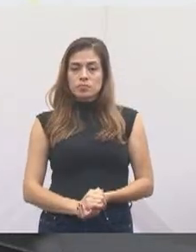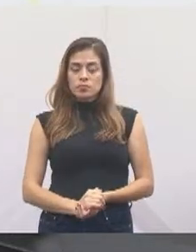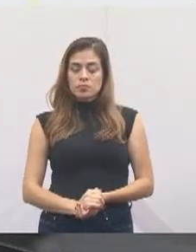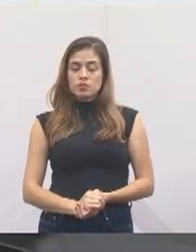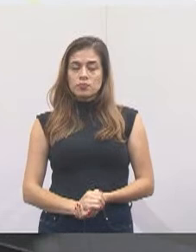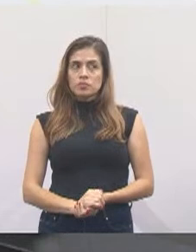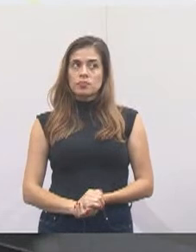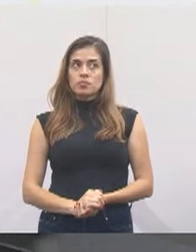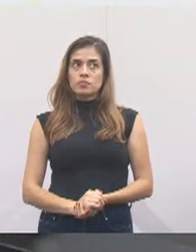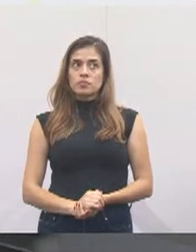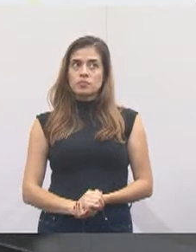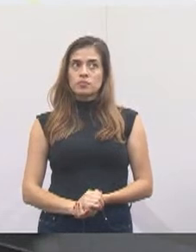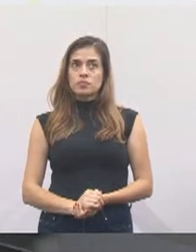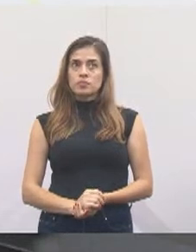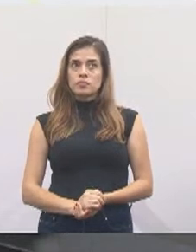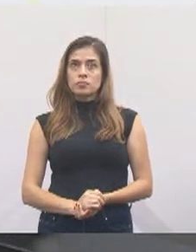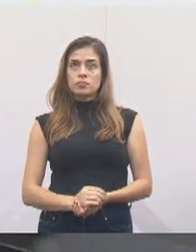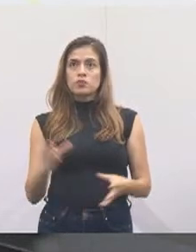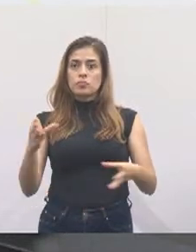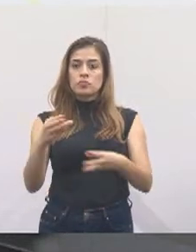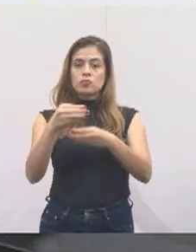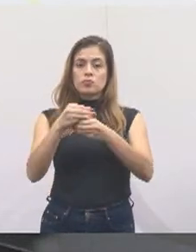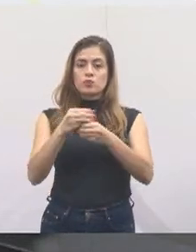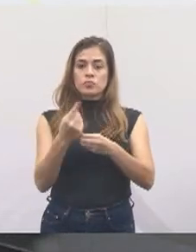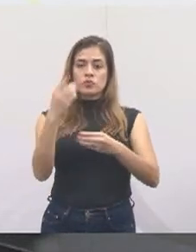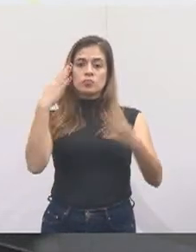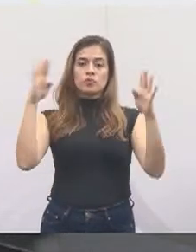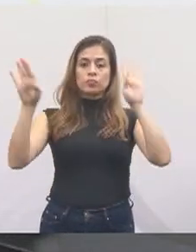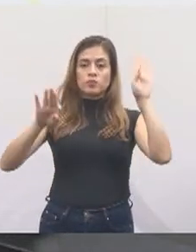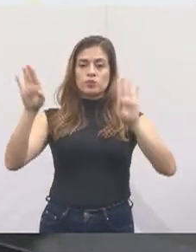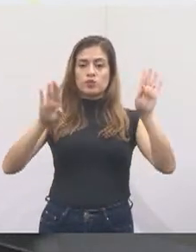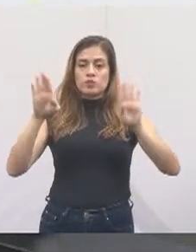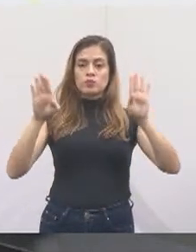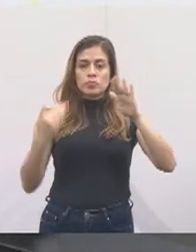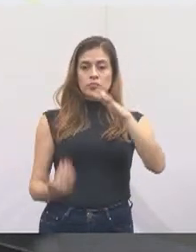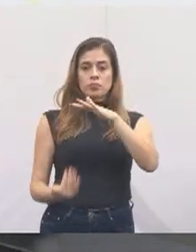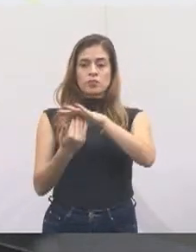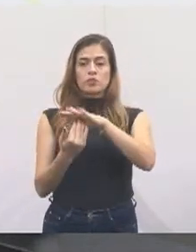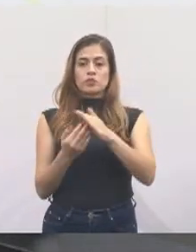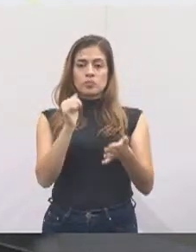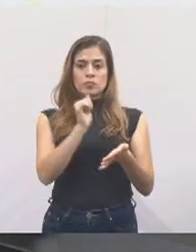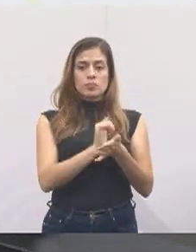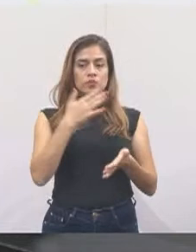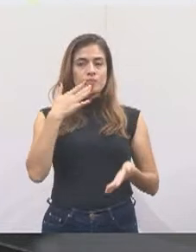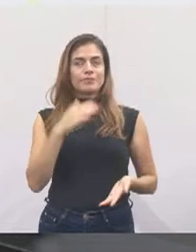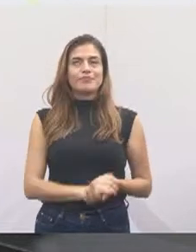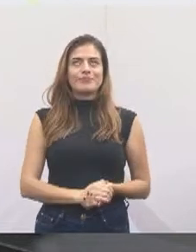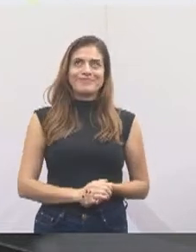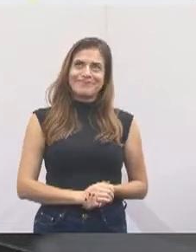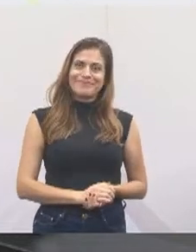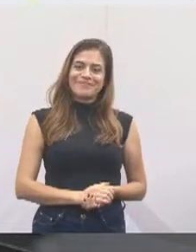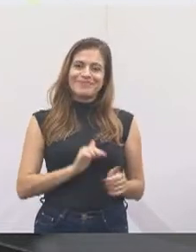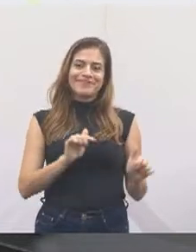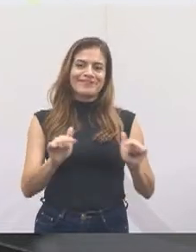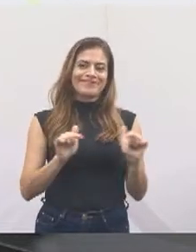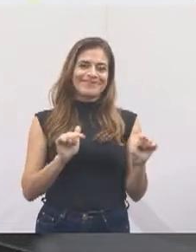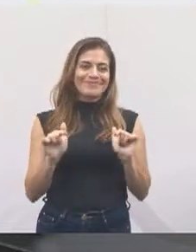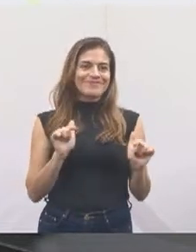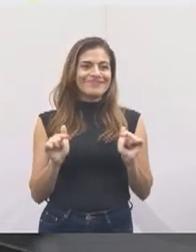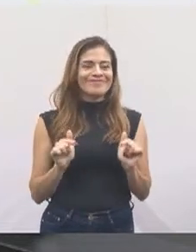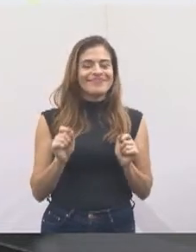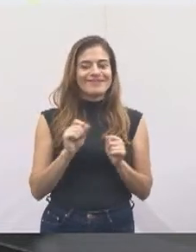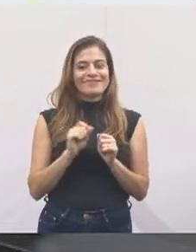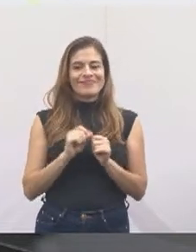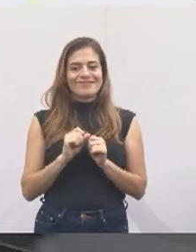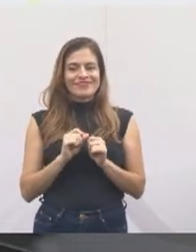uma única licitação não ficando limitado a qualidade do serviço executado deste que